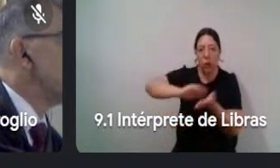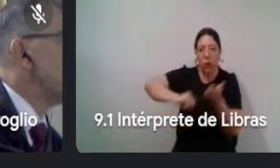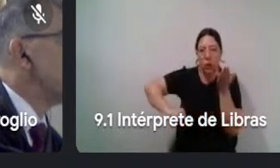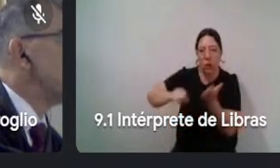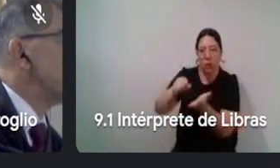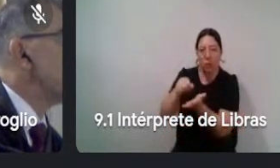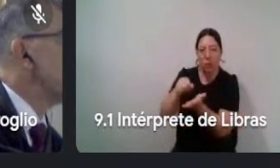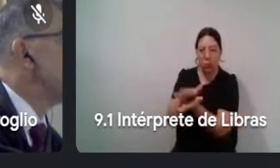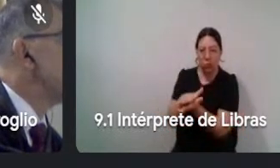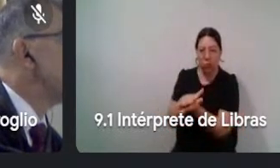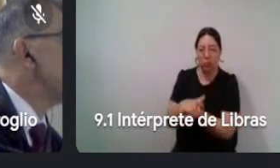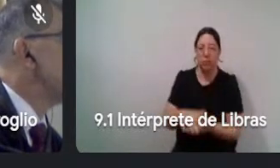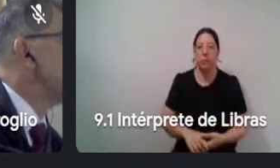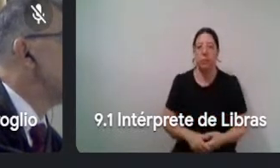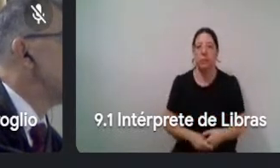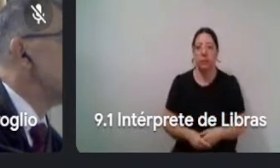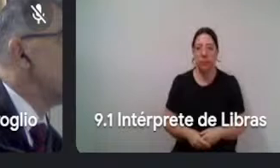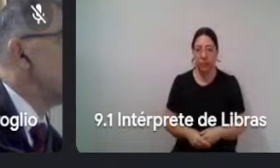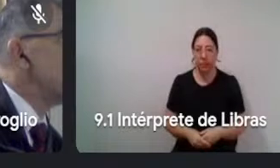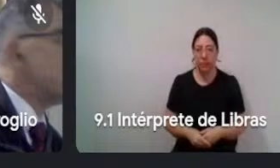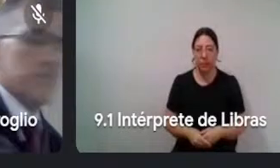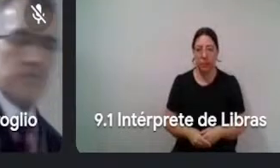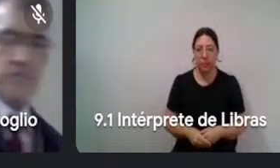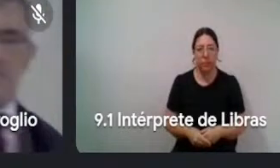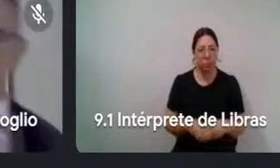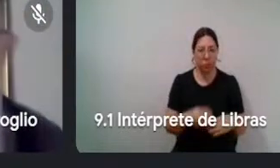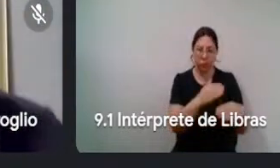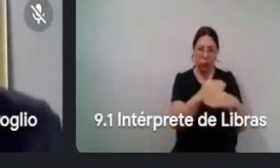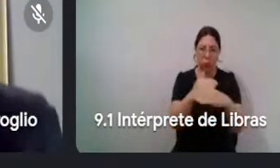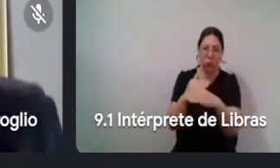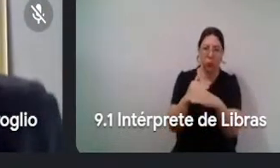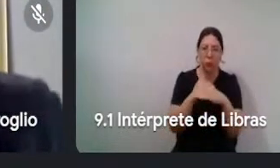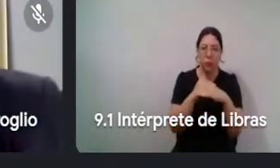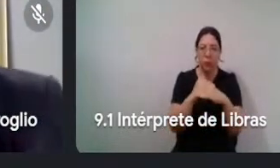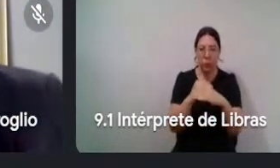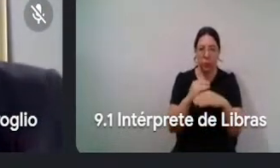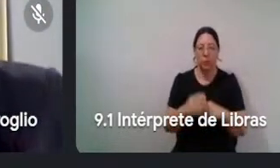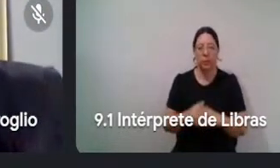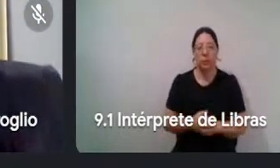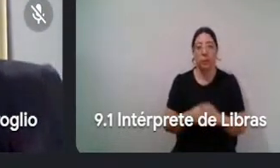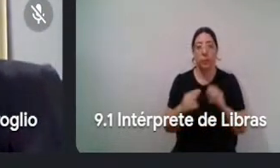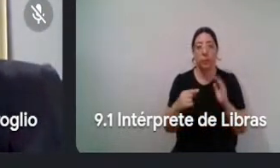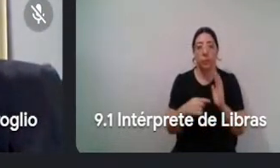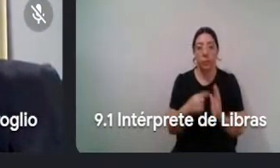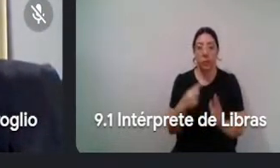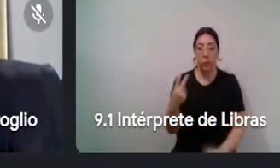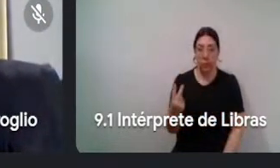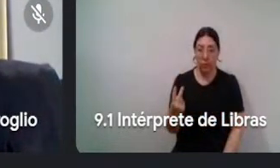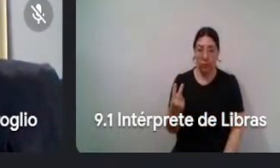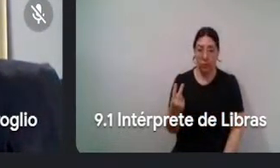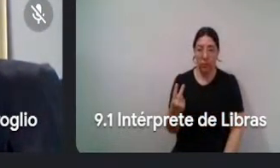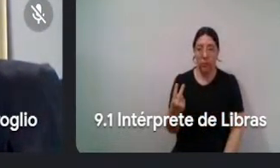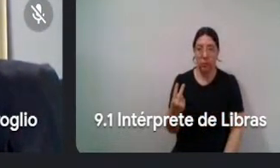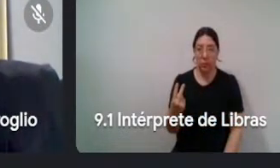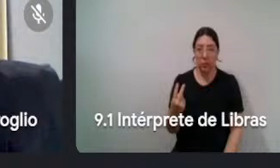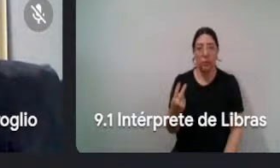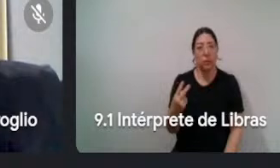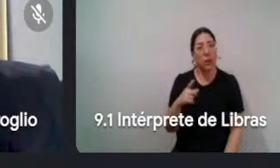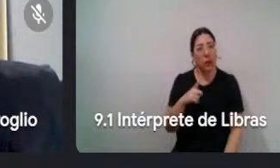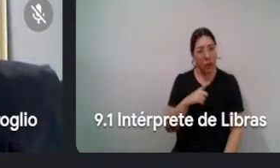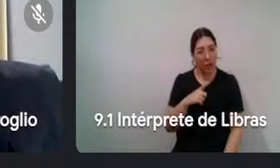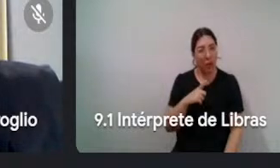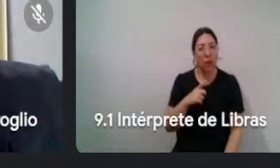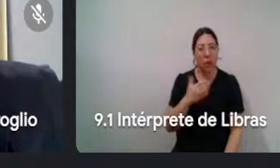imposta ao recorrente. Por unanimidade. O item 2 da pauta, a pedido de sustentação